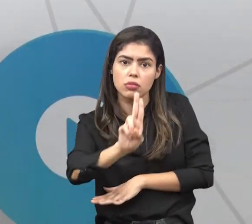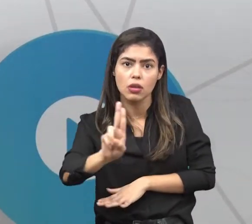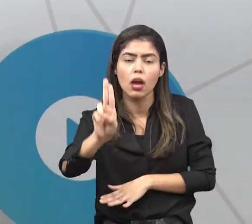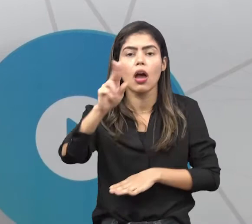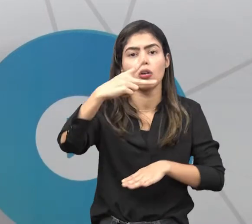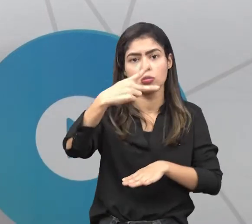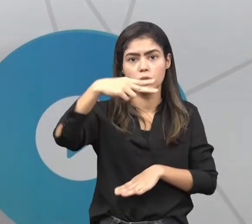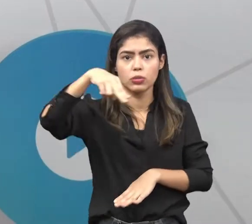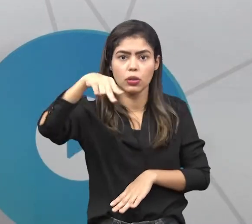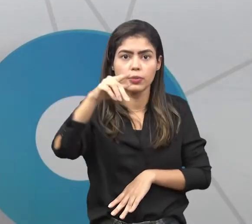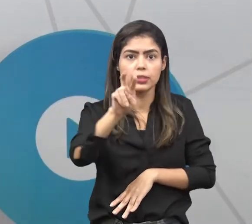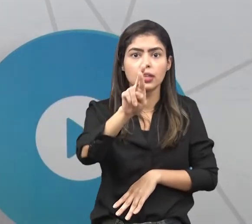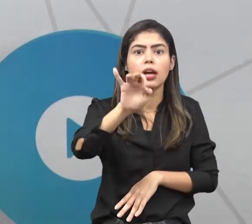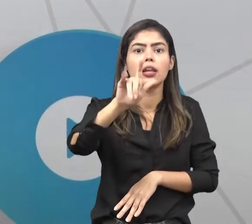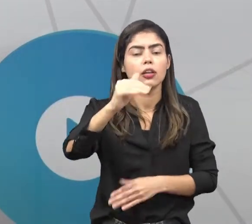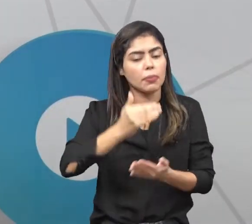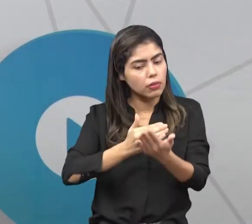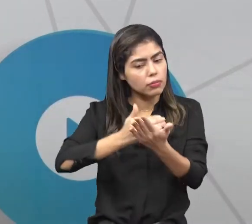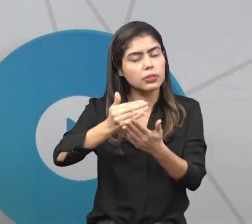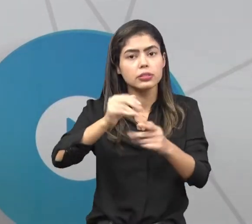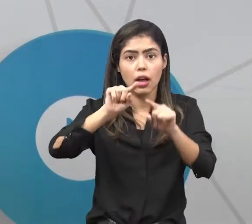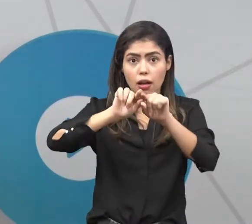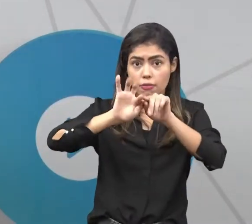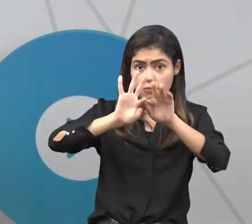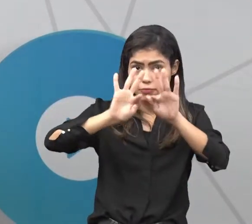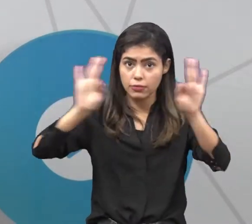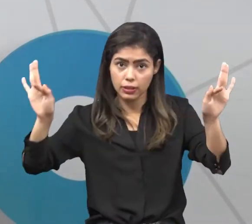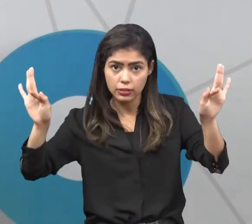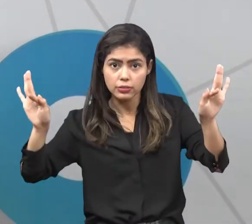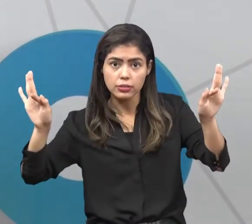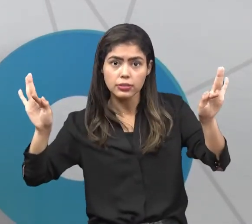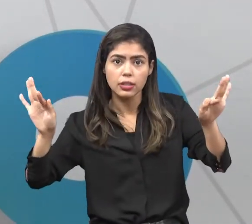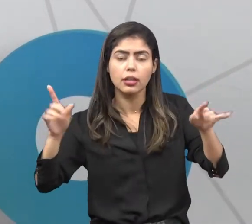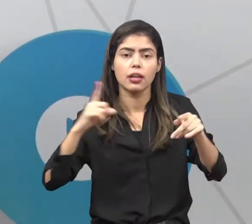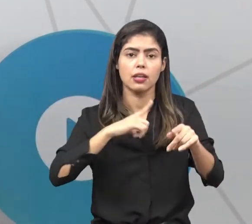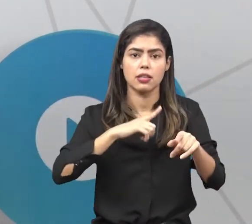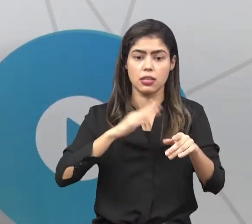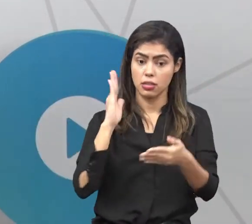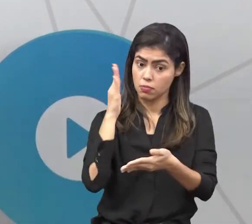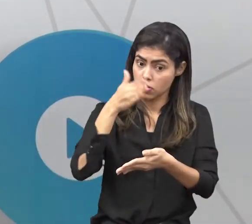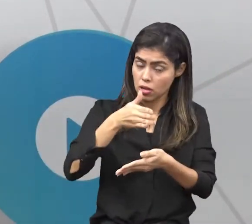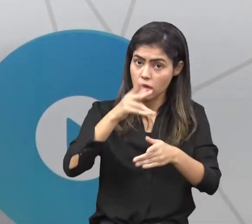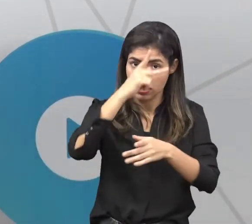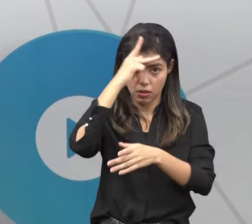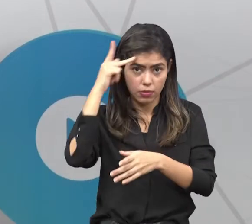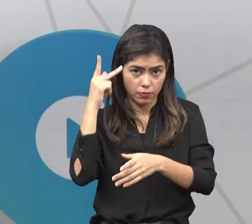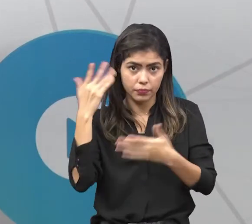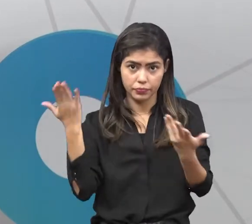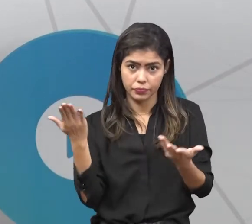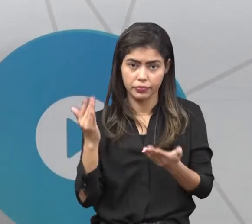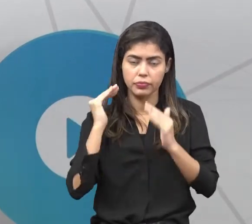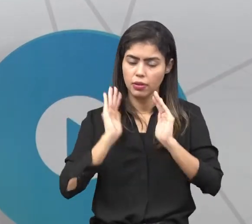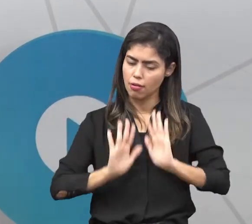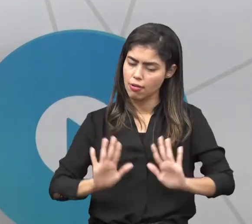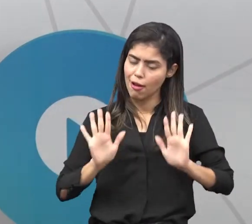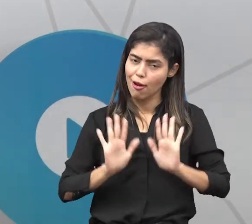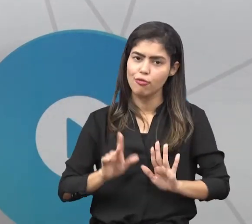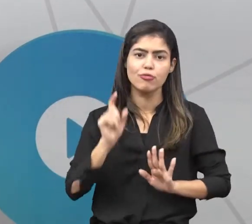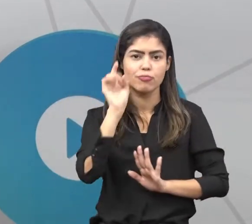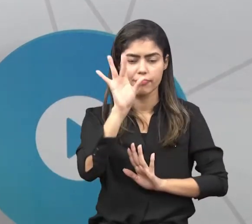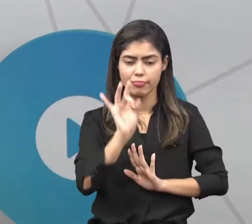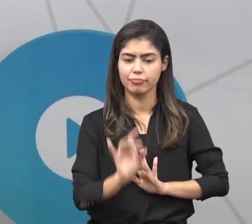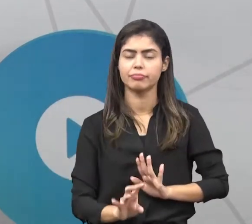relativos para iniciar a minha oração de especificidade da garota. A gente vai ver isso devagar, um por um.